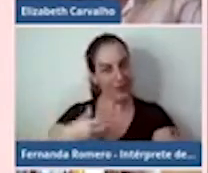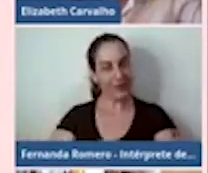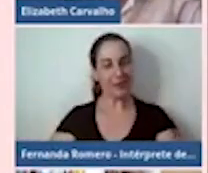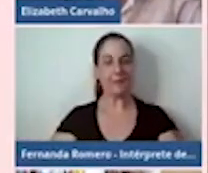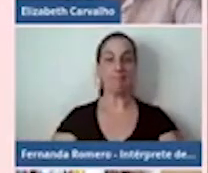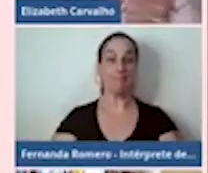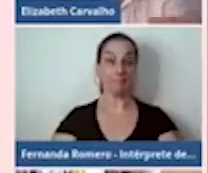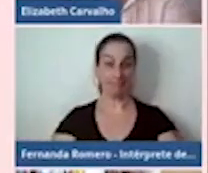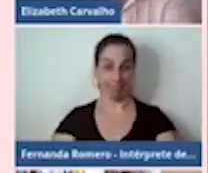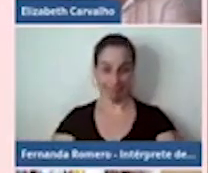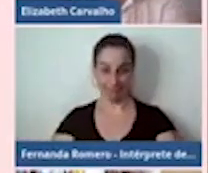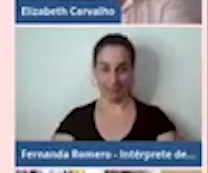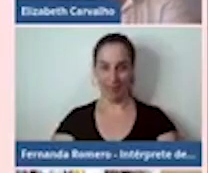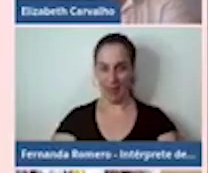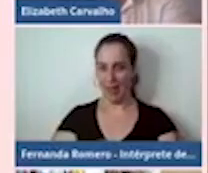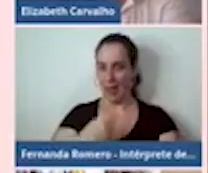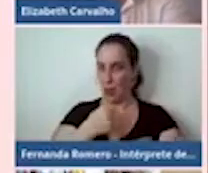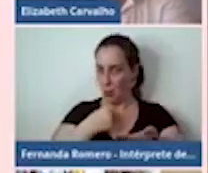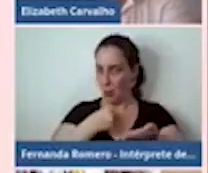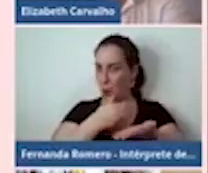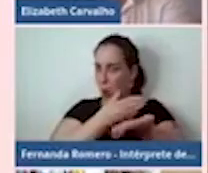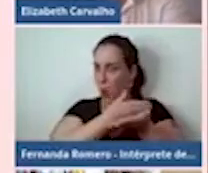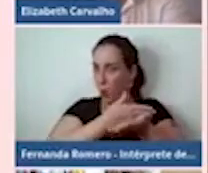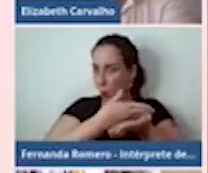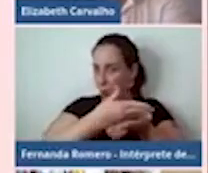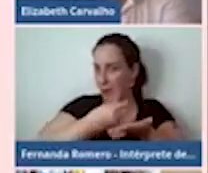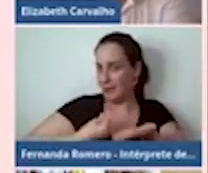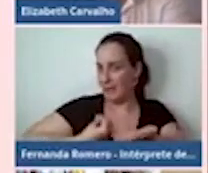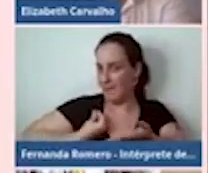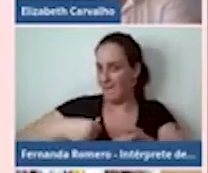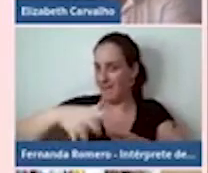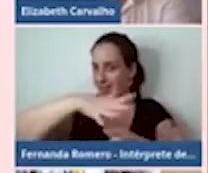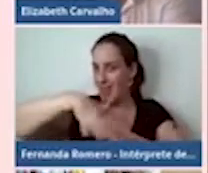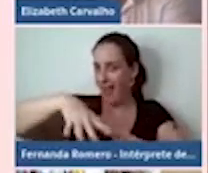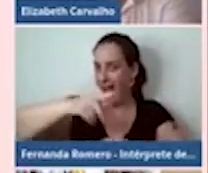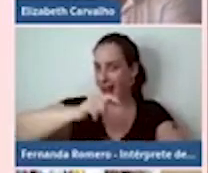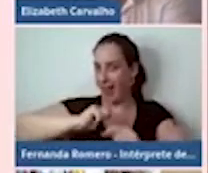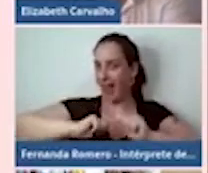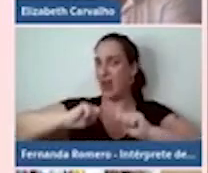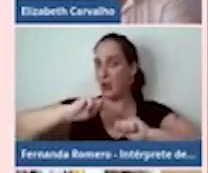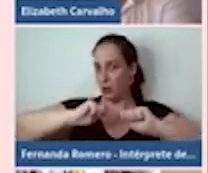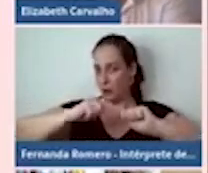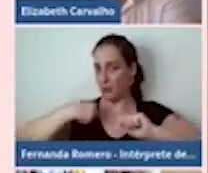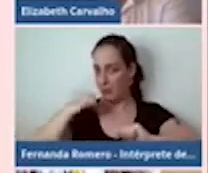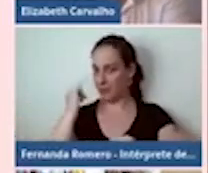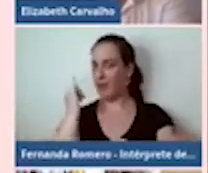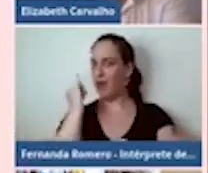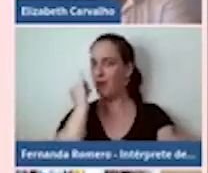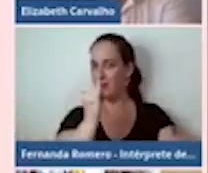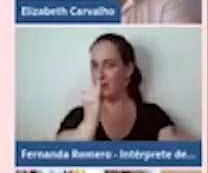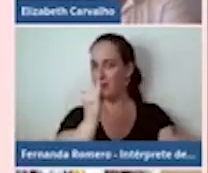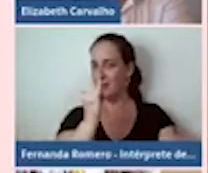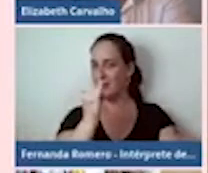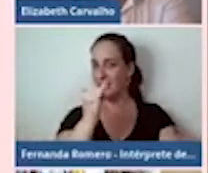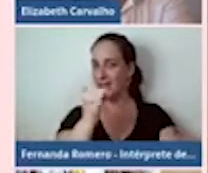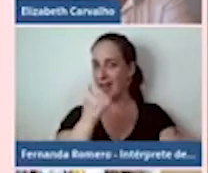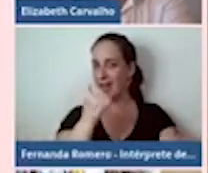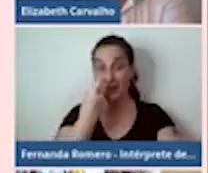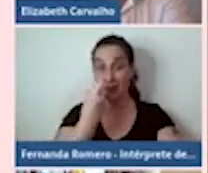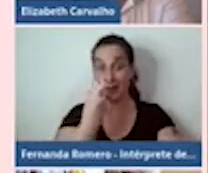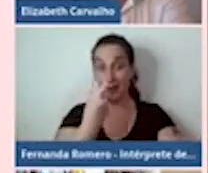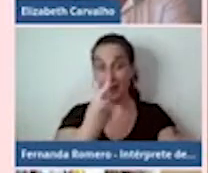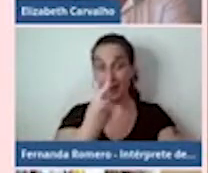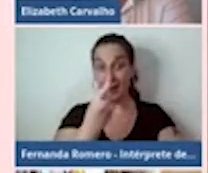Olha, quando eu comecei essa vida na área da economia, né, eu vou dizer para vocês que o que eu me interessava mesmo era ser uma